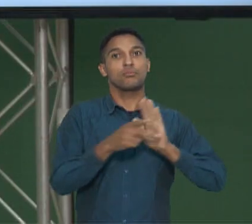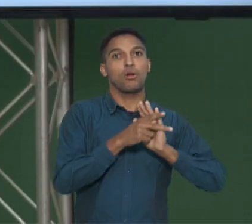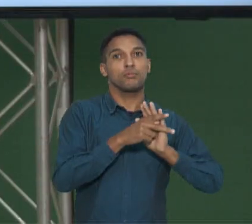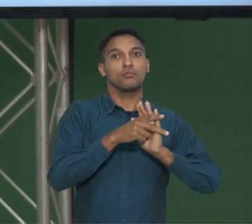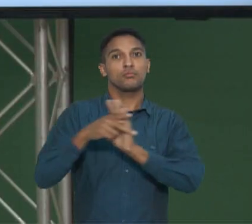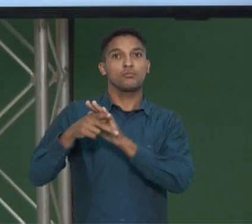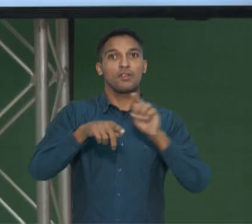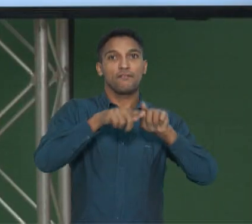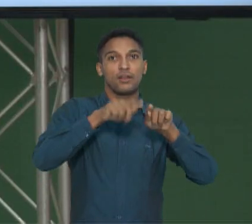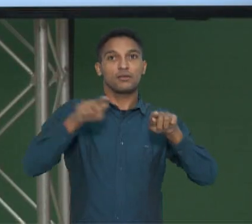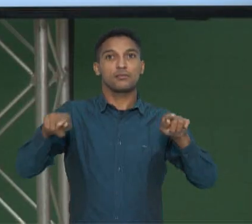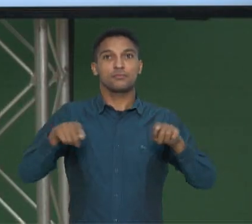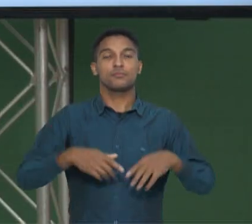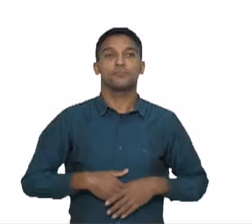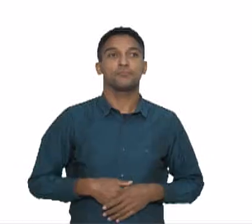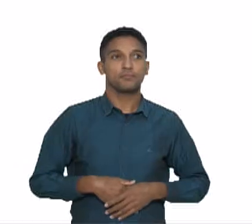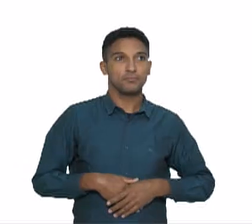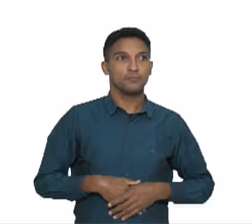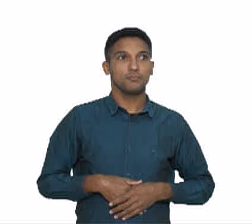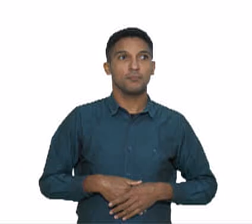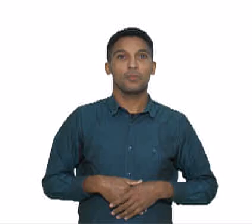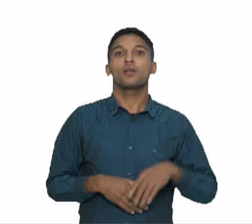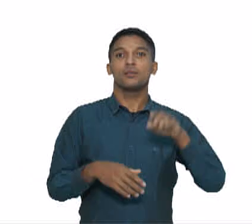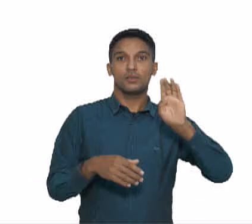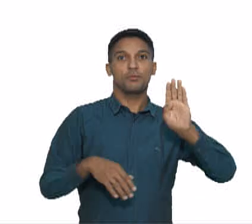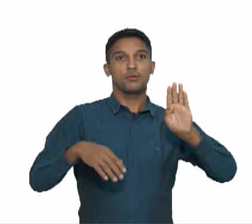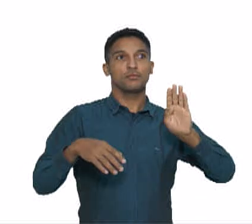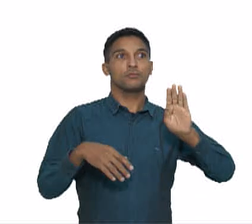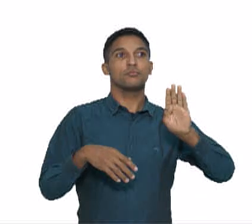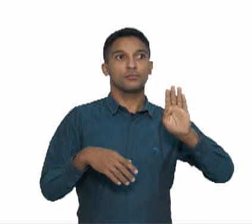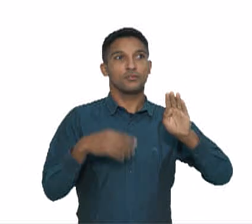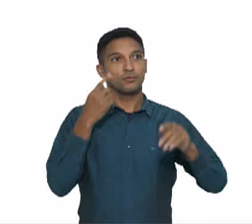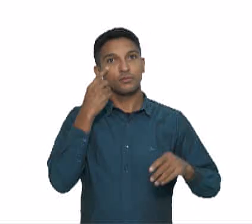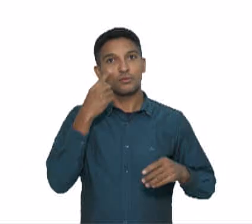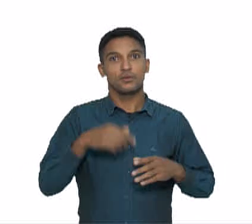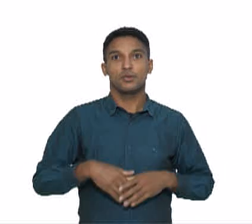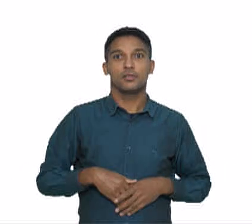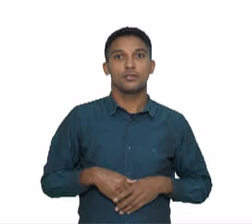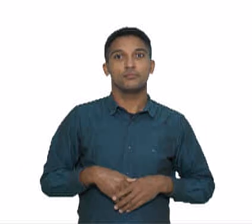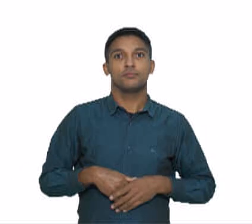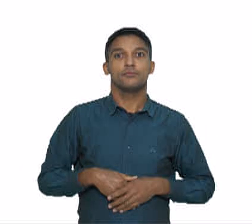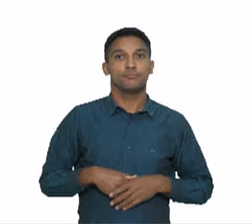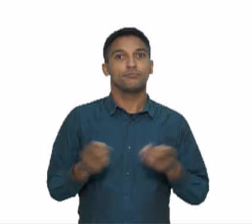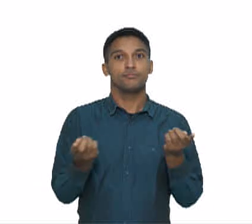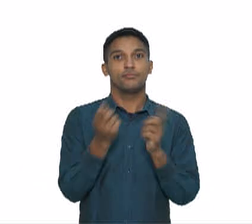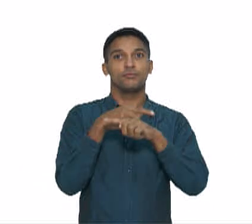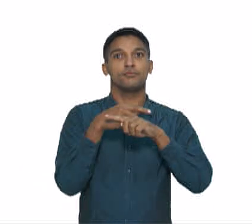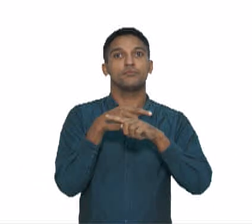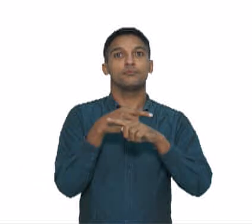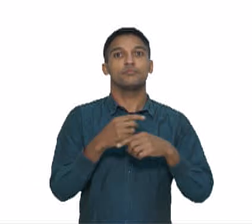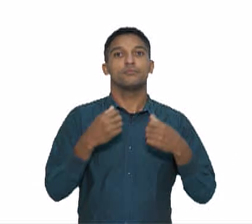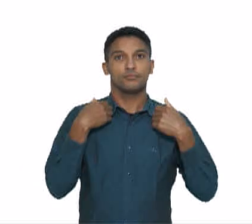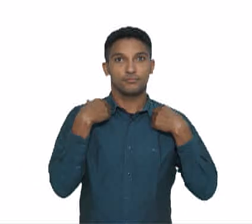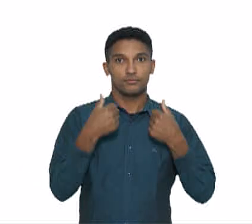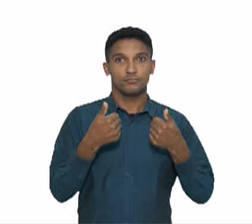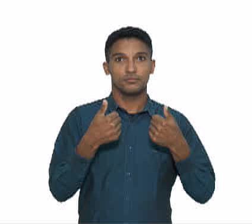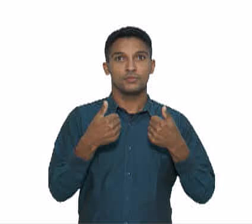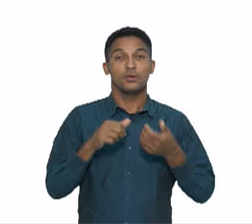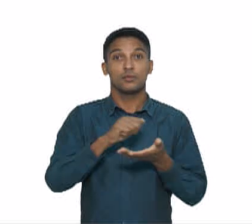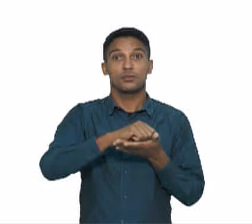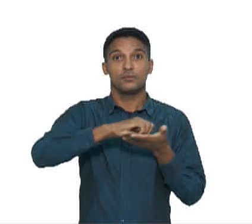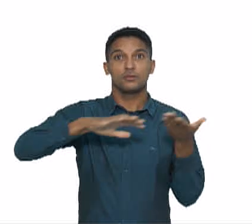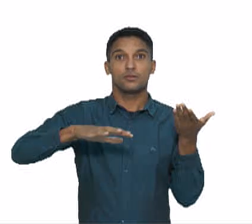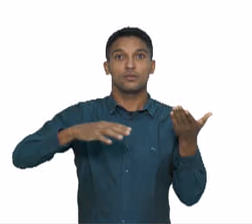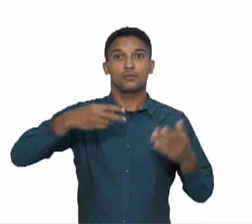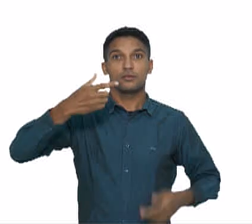pelo termo não encontrarás nenhuma diferença, é justamente o contrário, beleza? Atividade 2, de